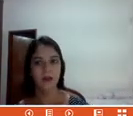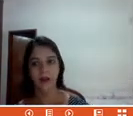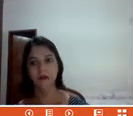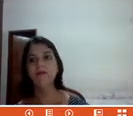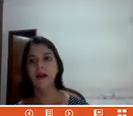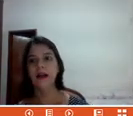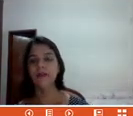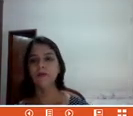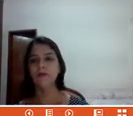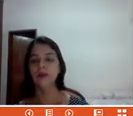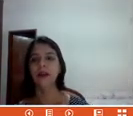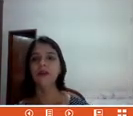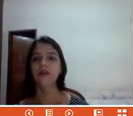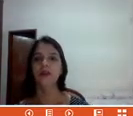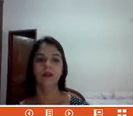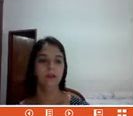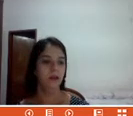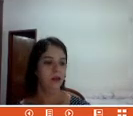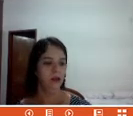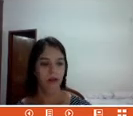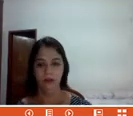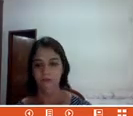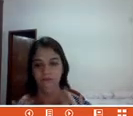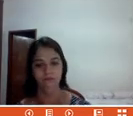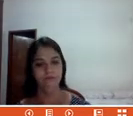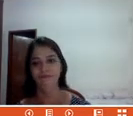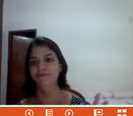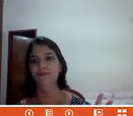não é uma língua fácil, né? A gente tem